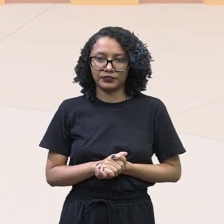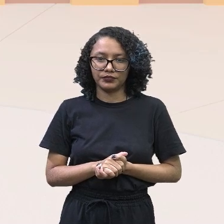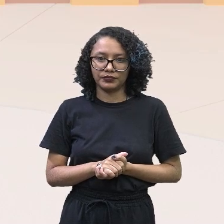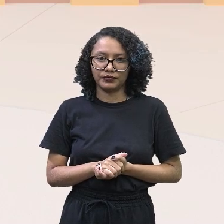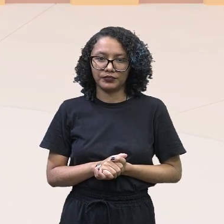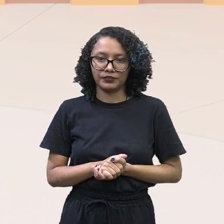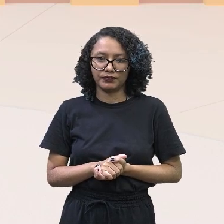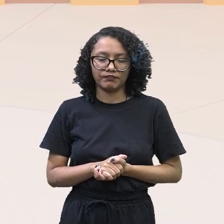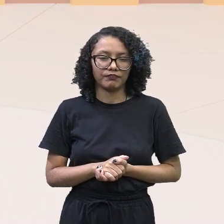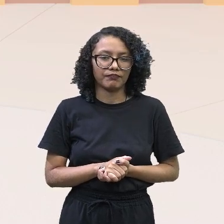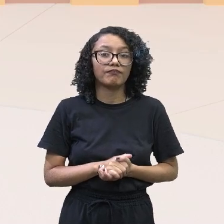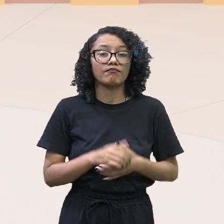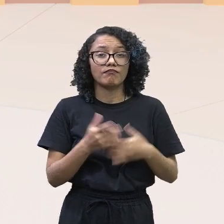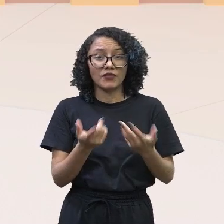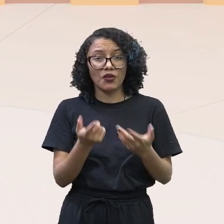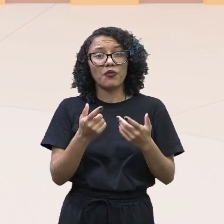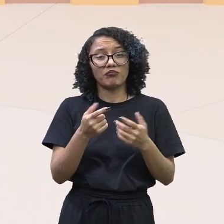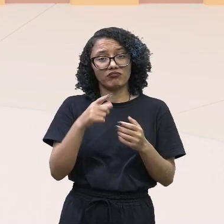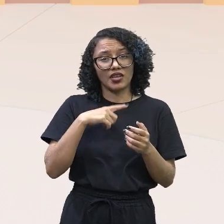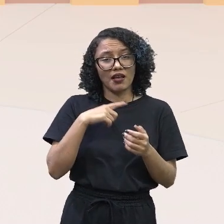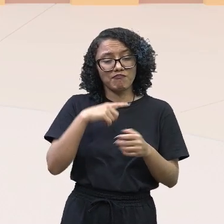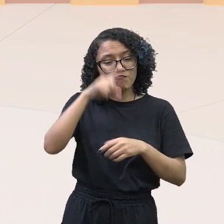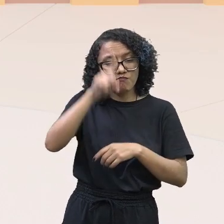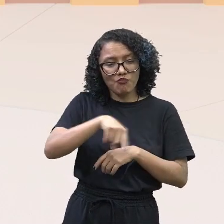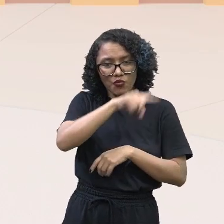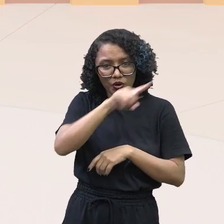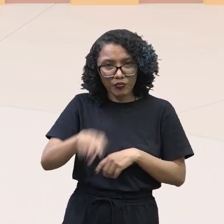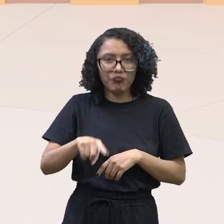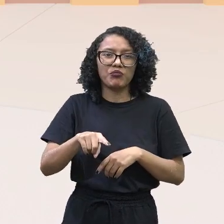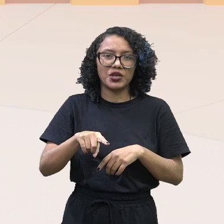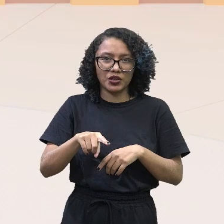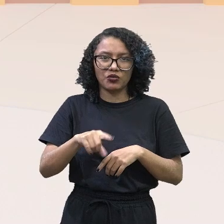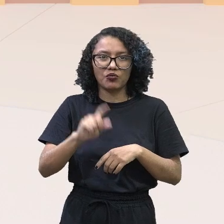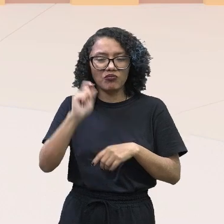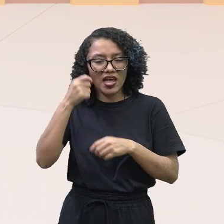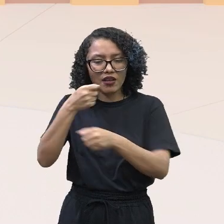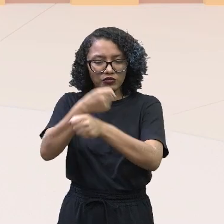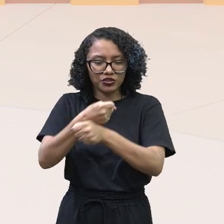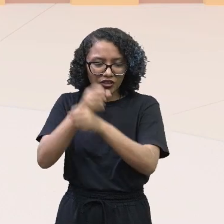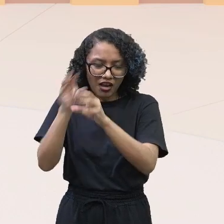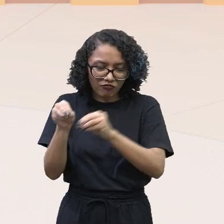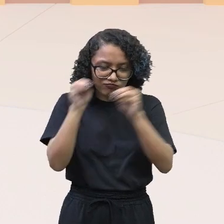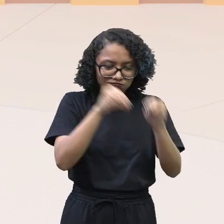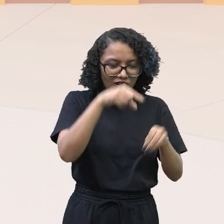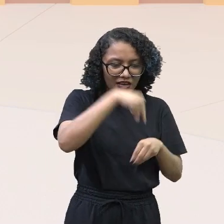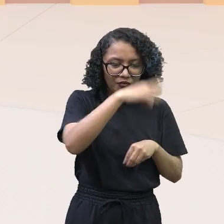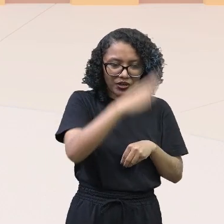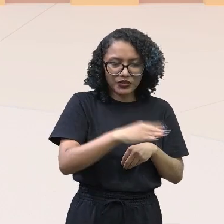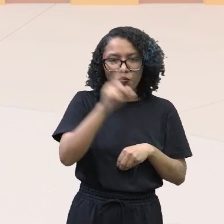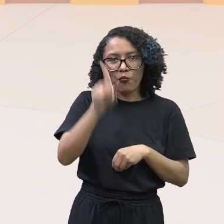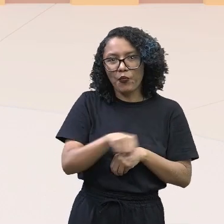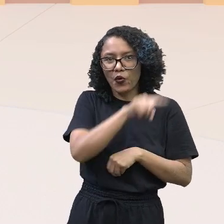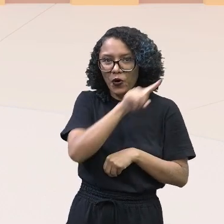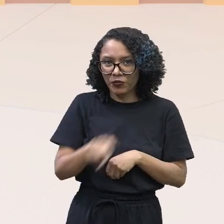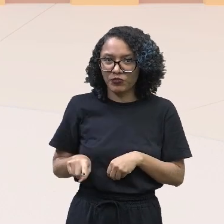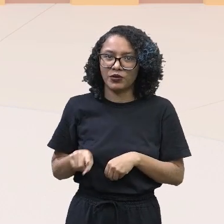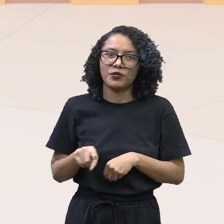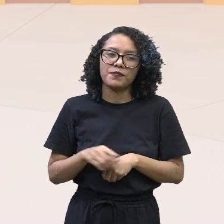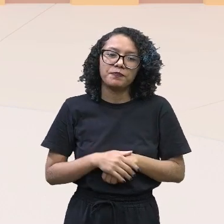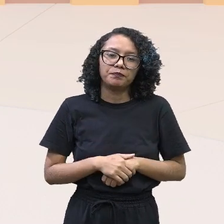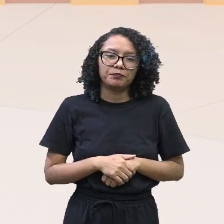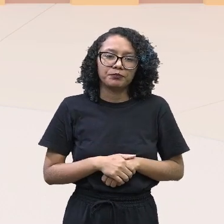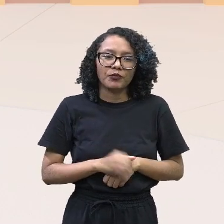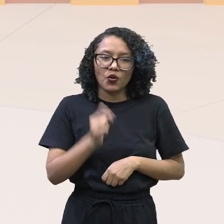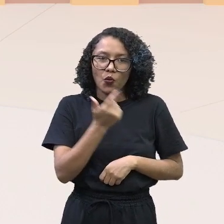de chegada de novos escravizados ao território brasileiro. Vamos à nossa próxima lei, que é a Lei de